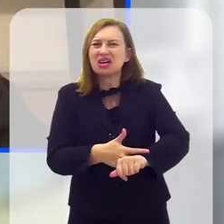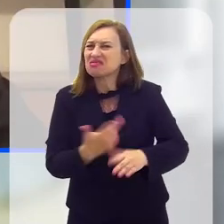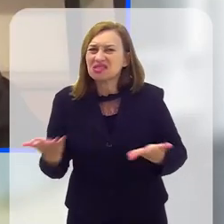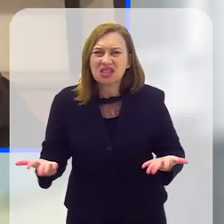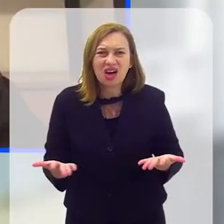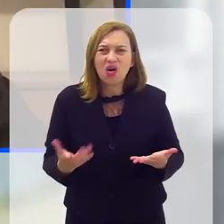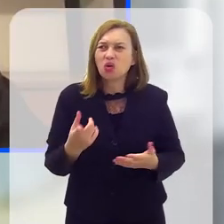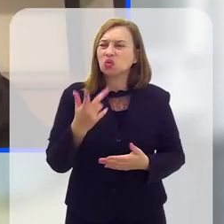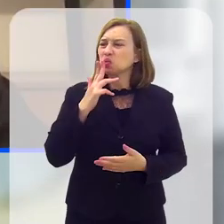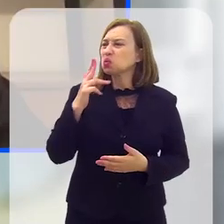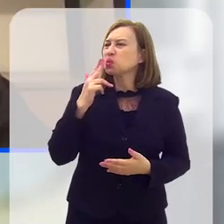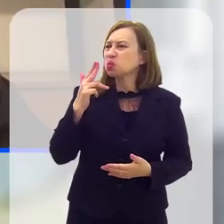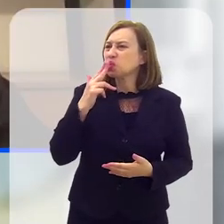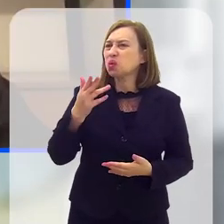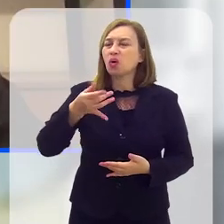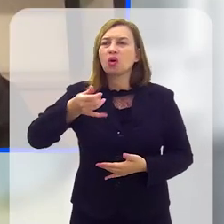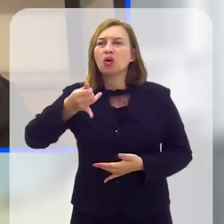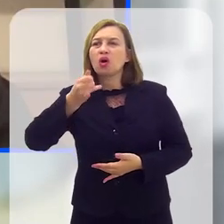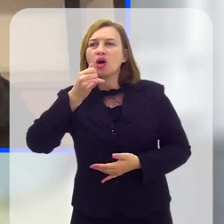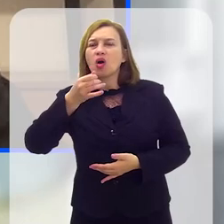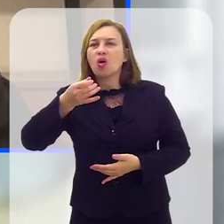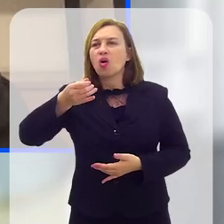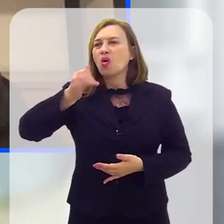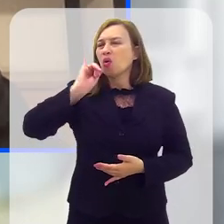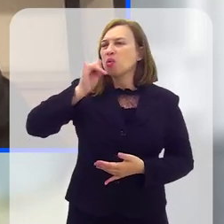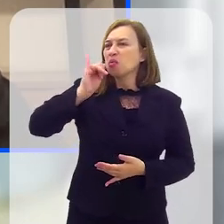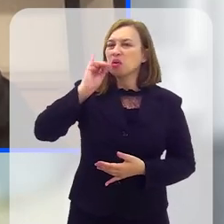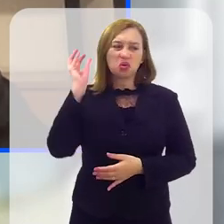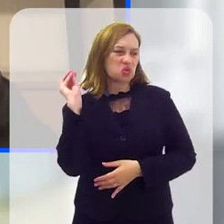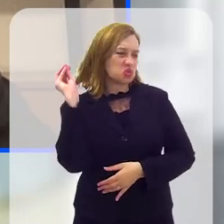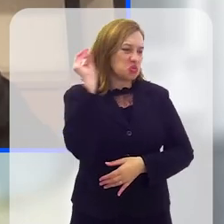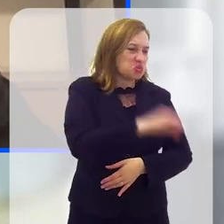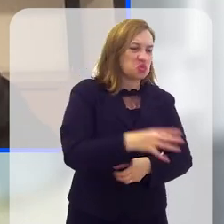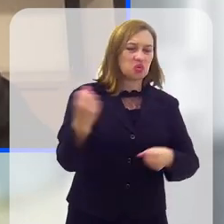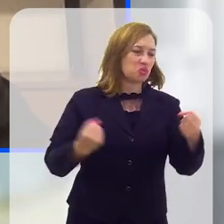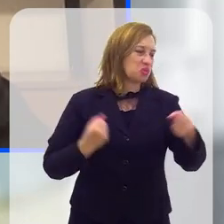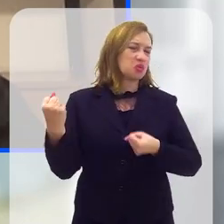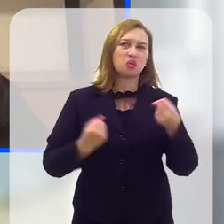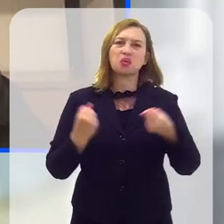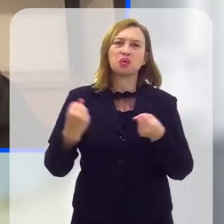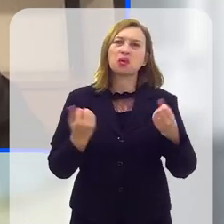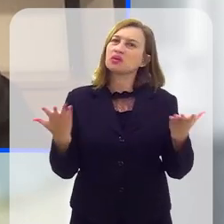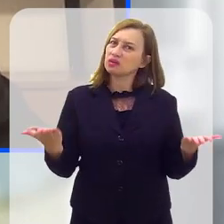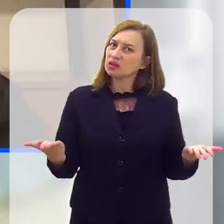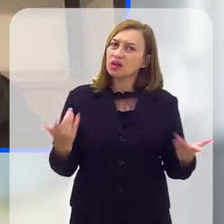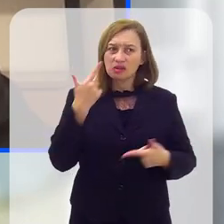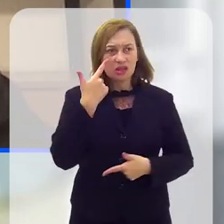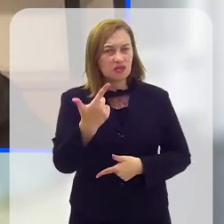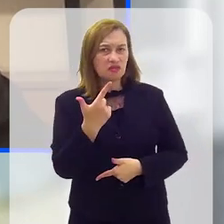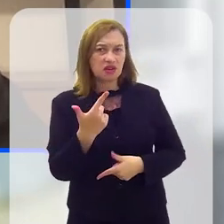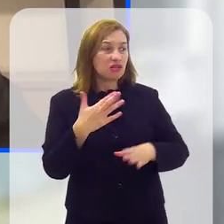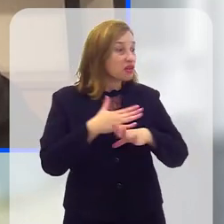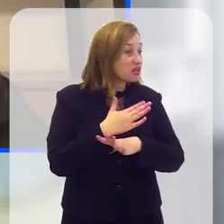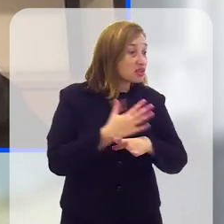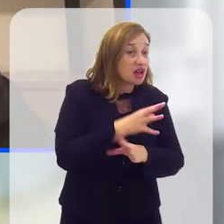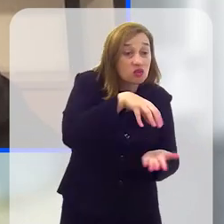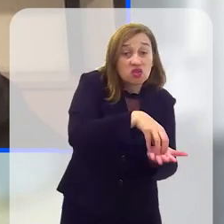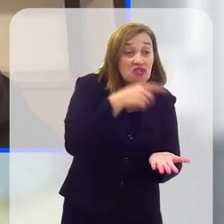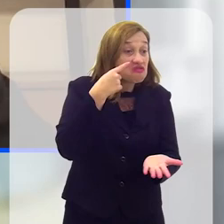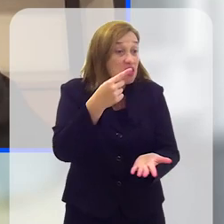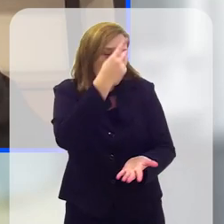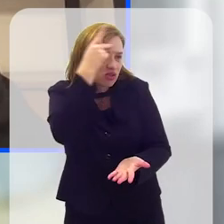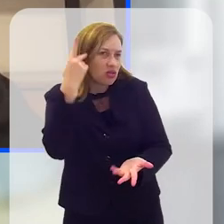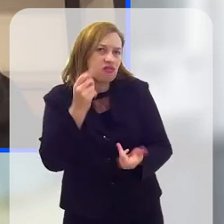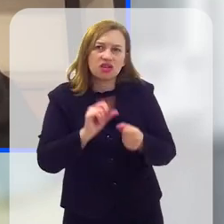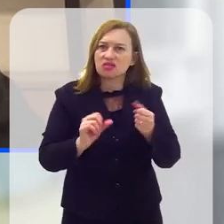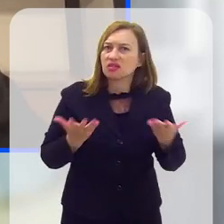de terminar um cigarro ou uma bebida e jogar o lixo deles pela janela. Então, assim, você passa no centro da cidade, você vê pessoas